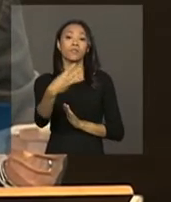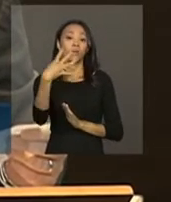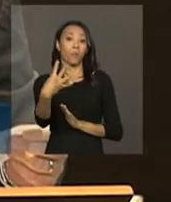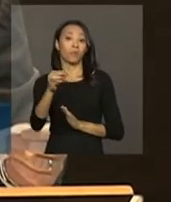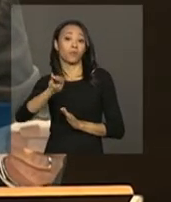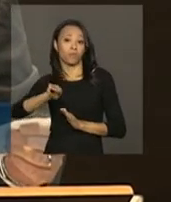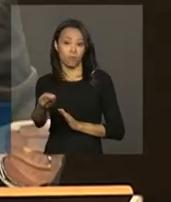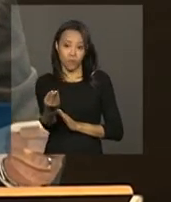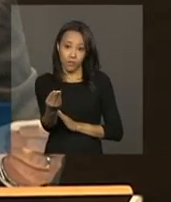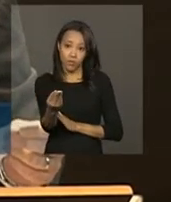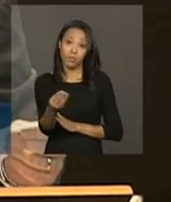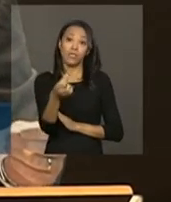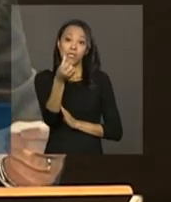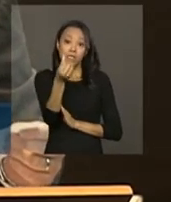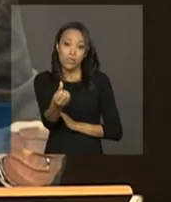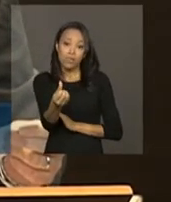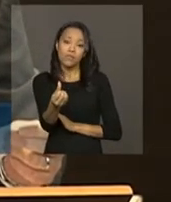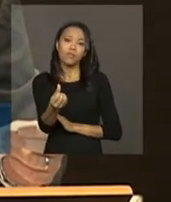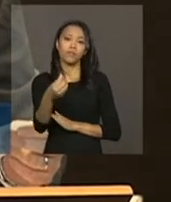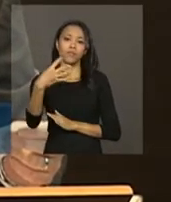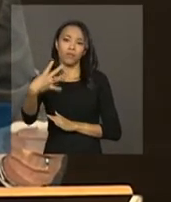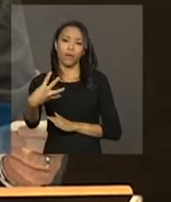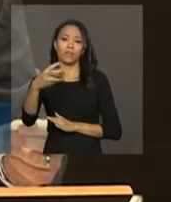milhões R